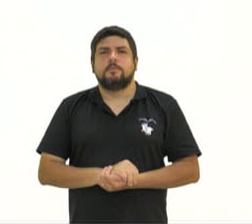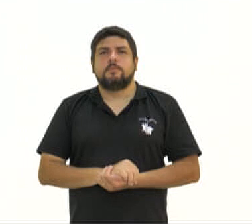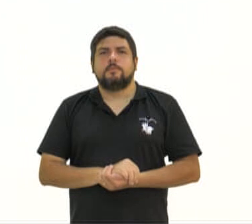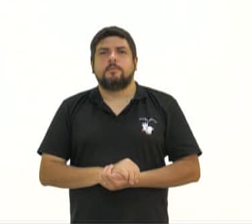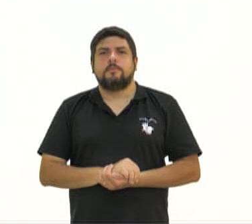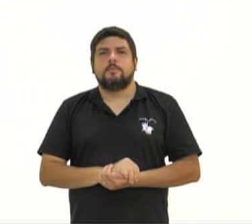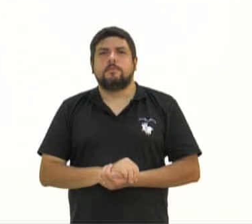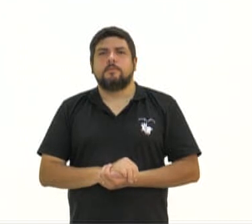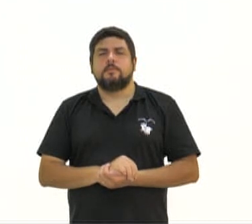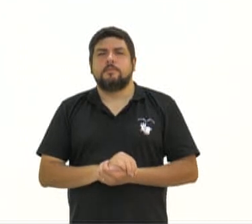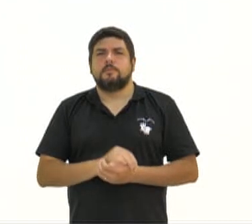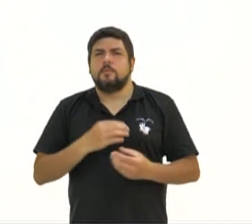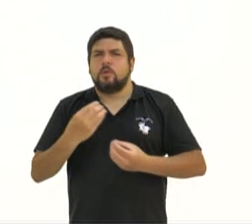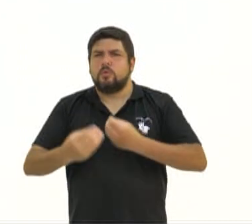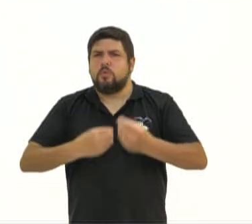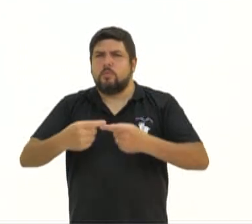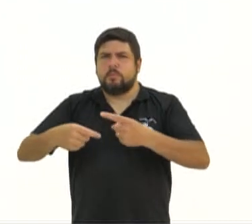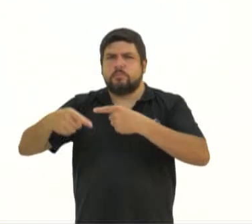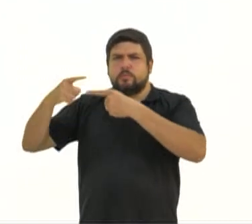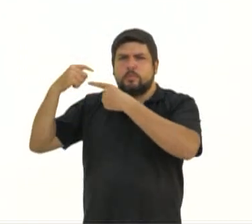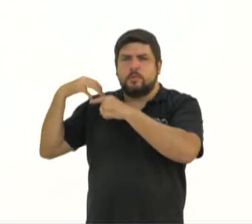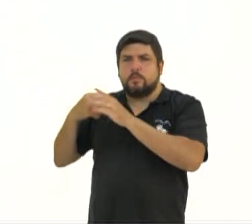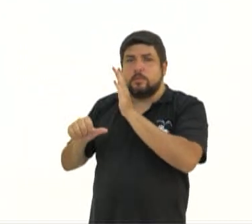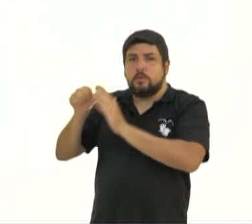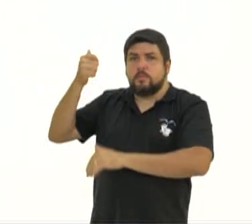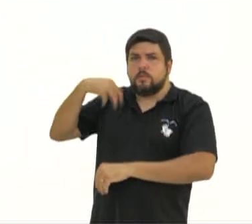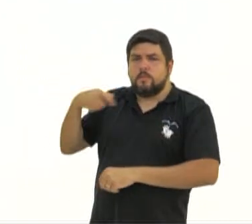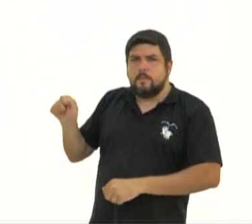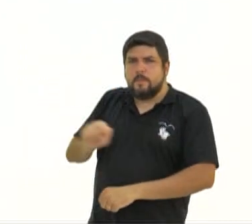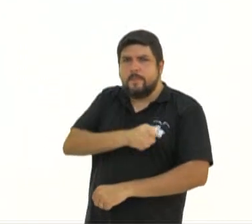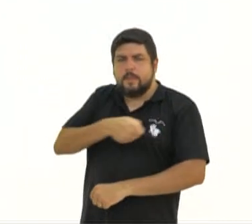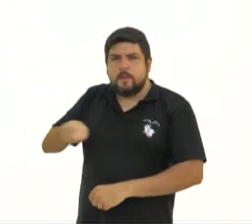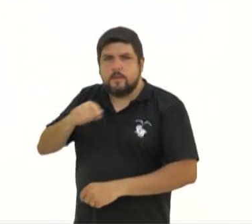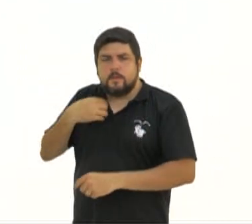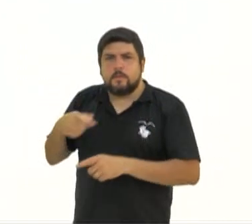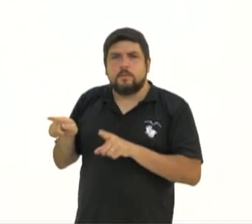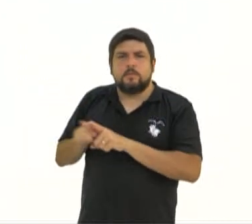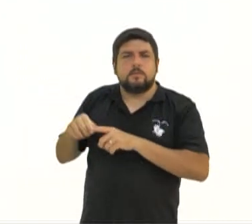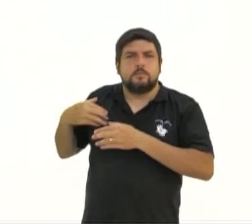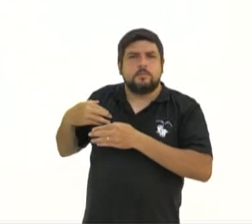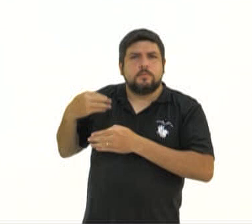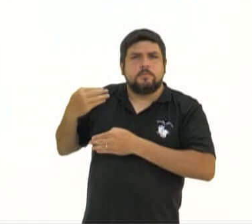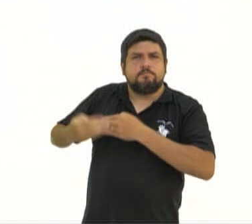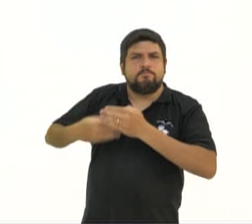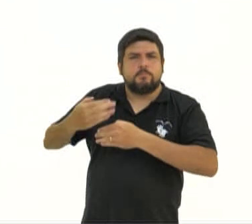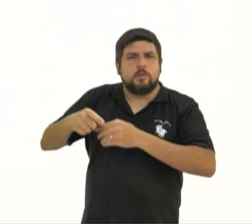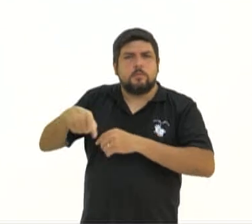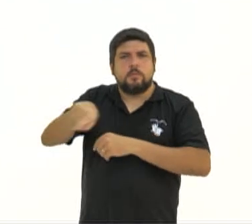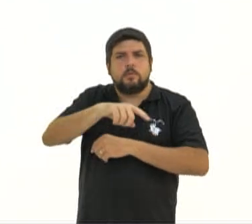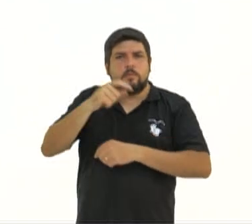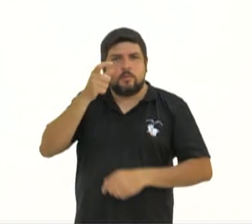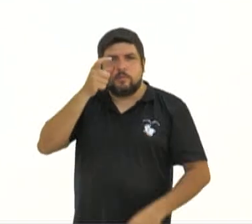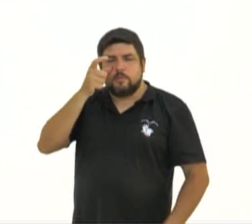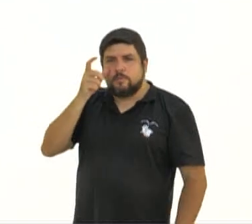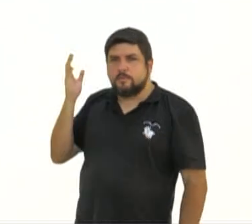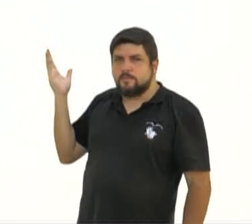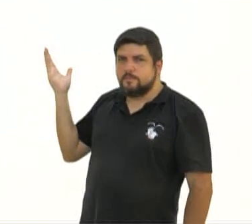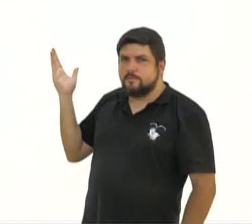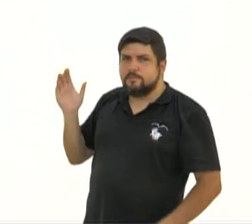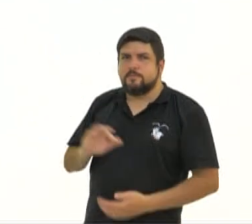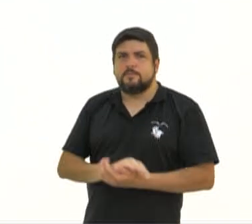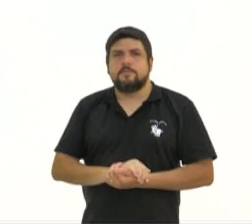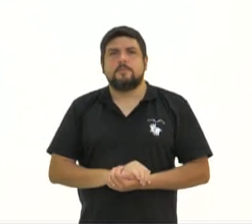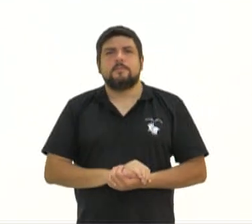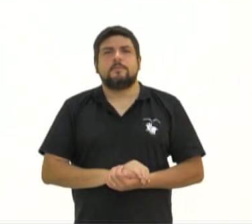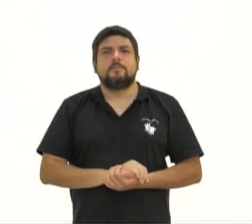como que foram as primeiras raquetes, a evolução das raquetes, né? Os estilos diferentes de raquete que vocês podem estar vendo aqui, né? Aqui nós temos também